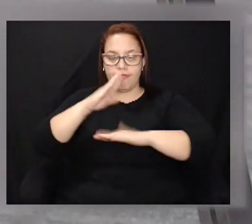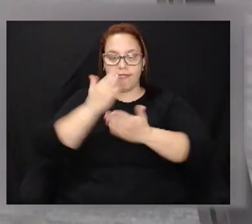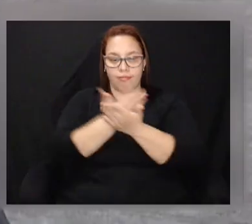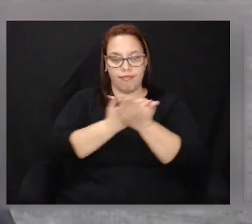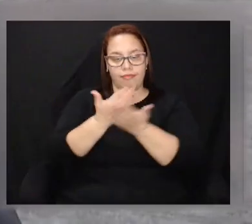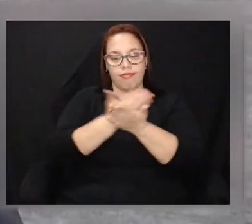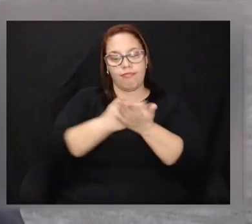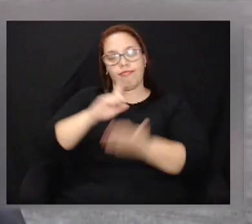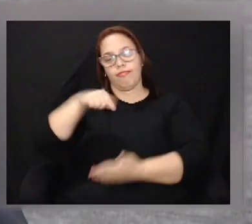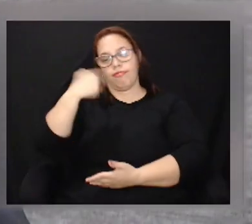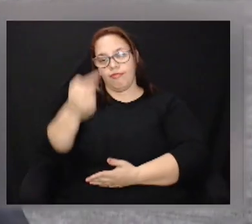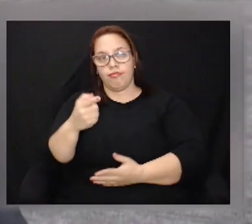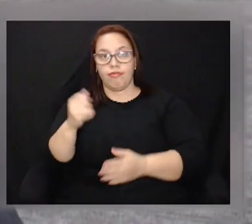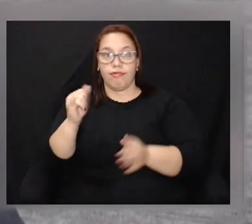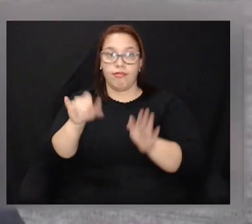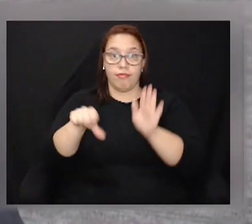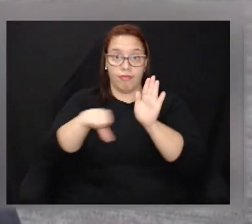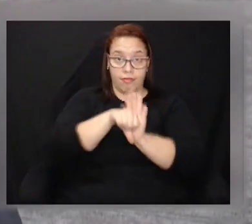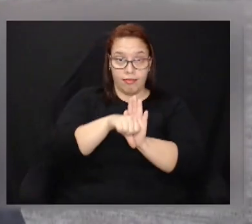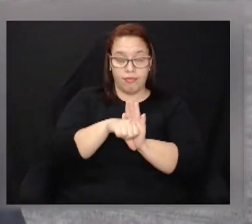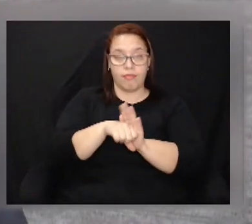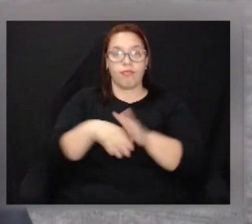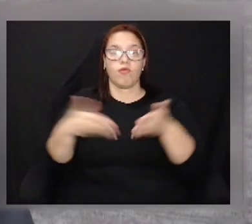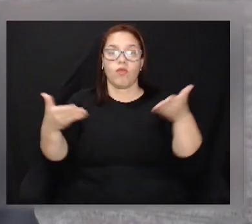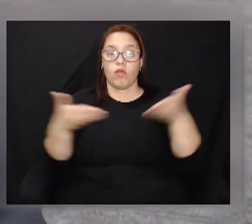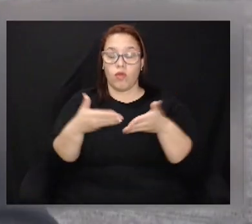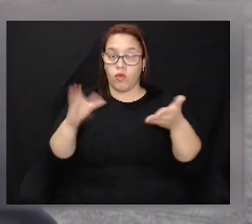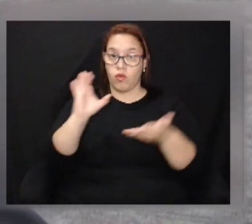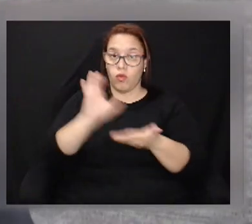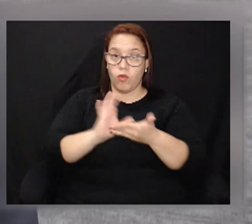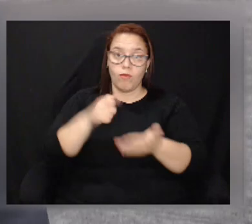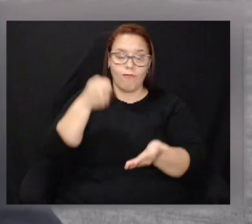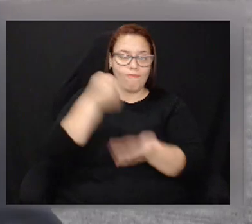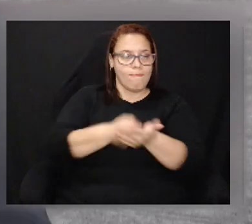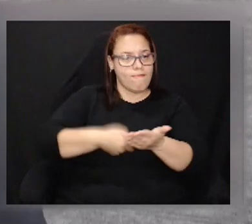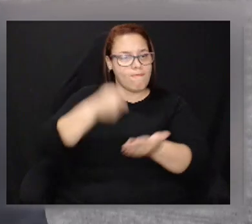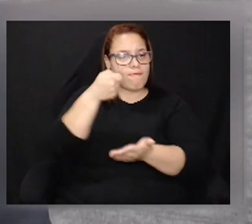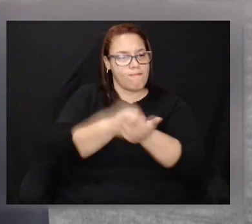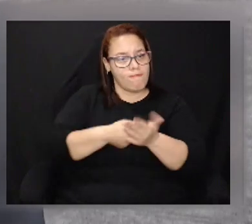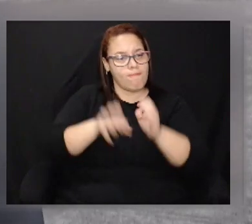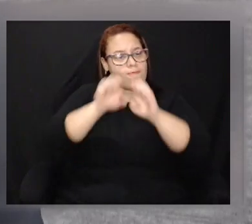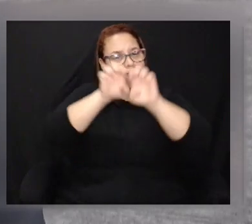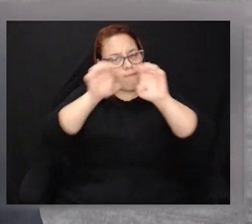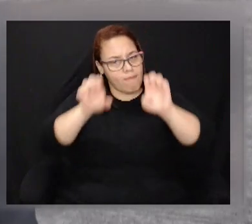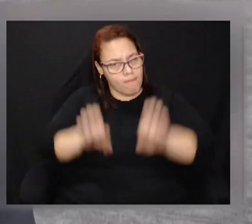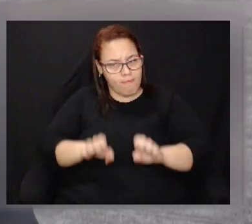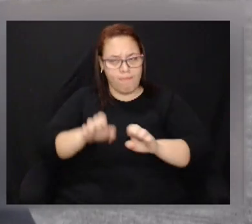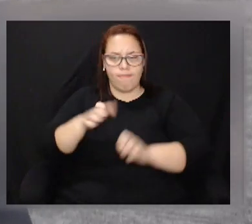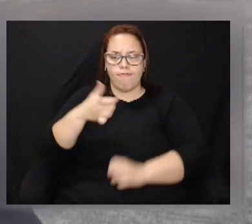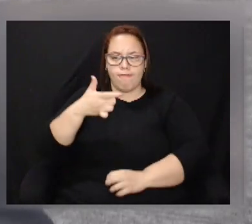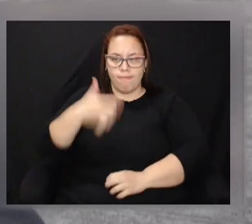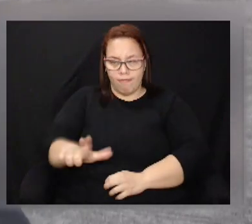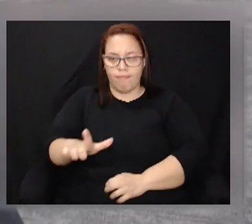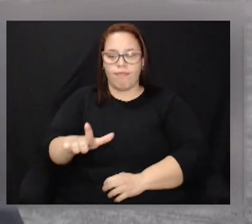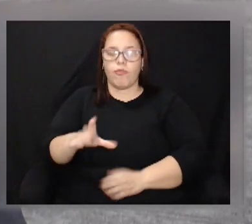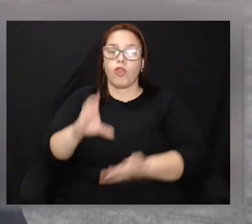de repressão. A atual gestão do Conselho se dedicou a estruturar, organizar o funcionamento do